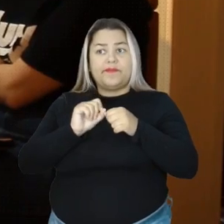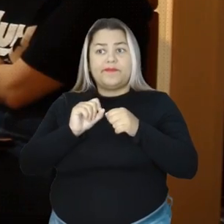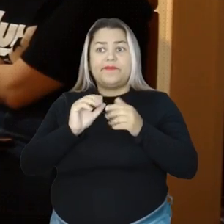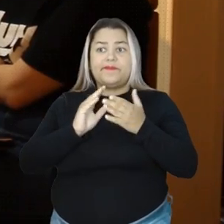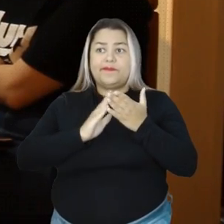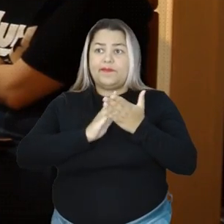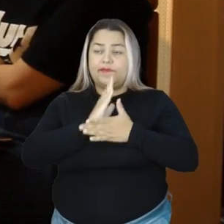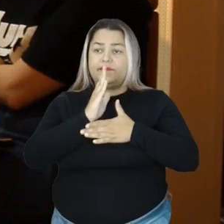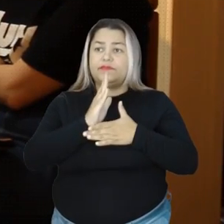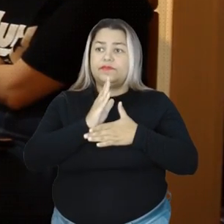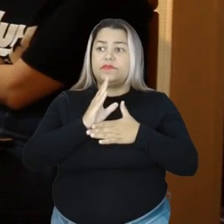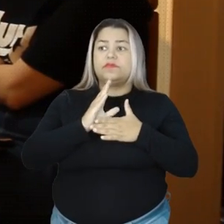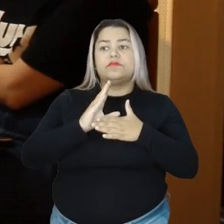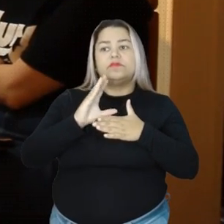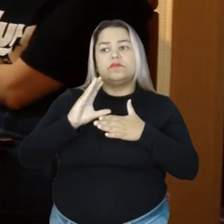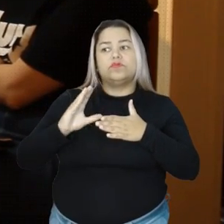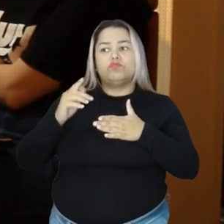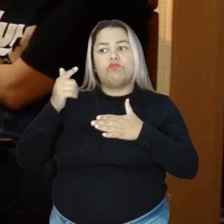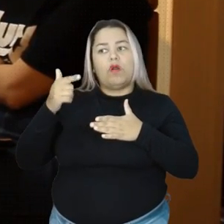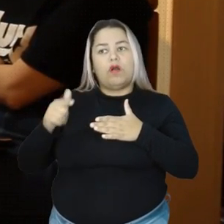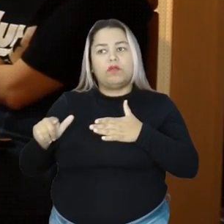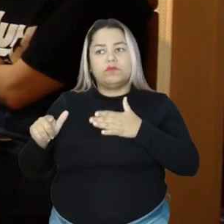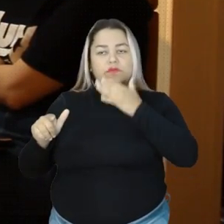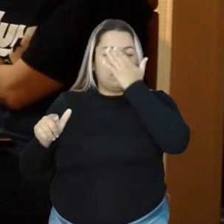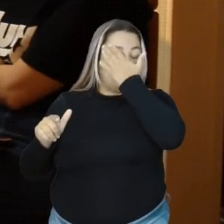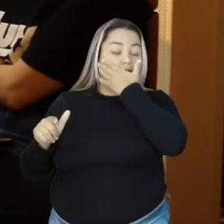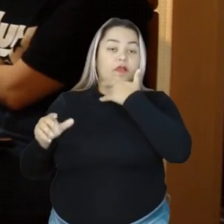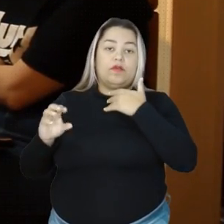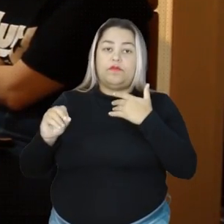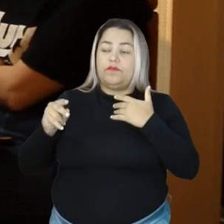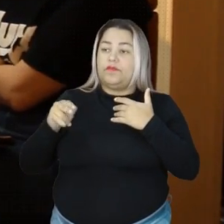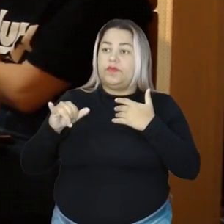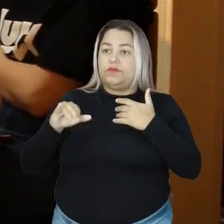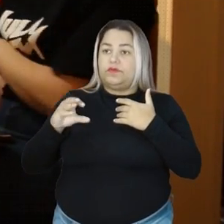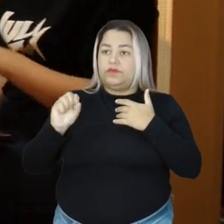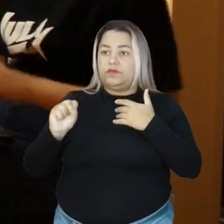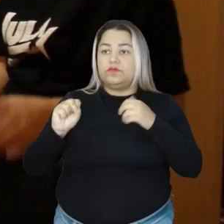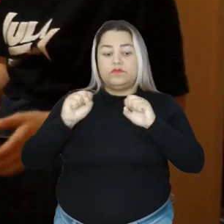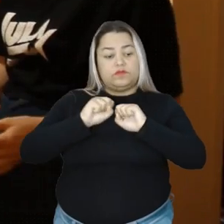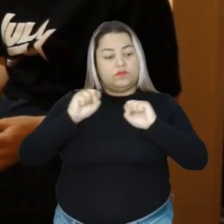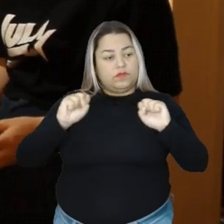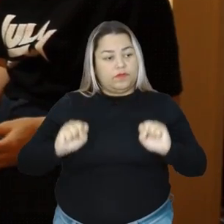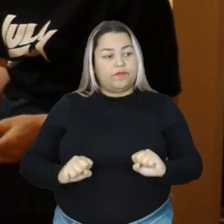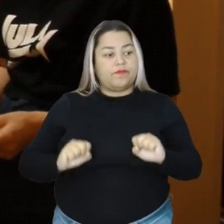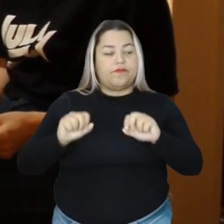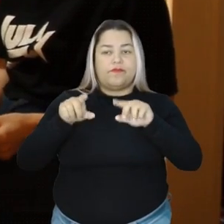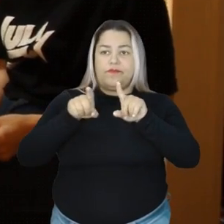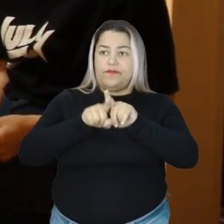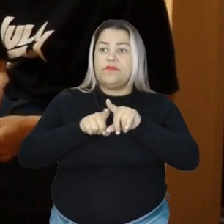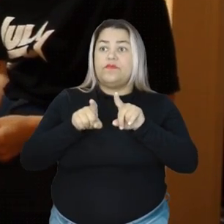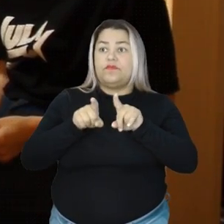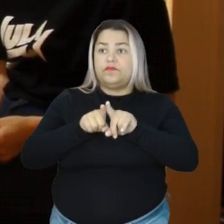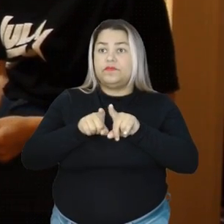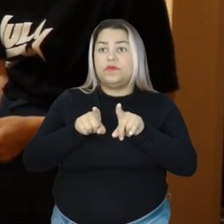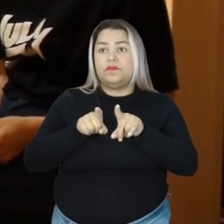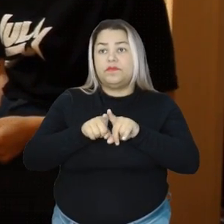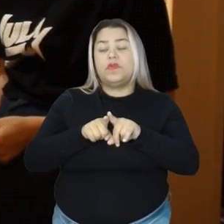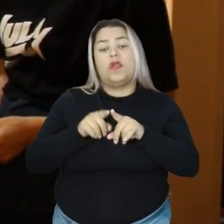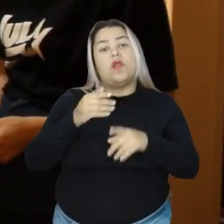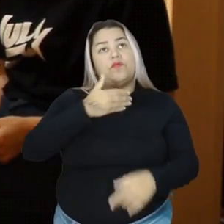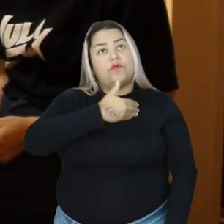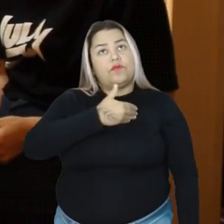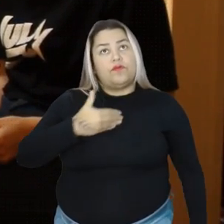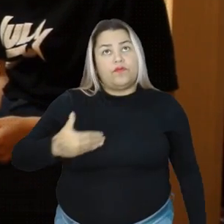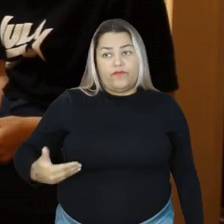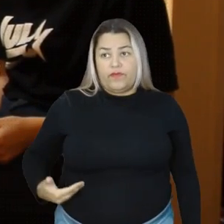no campo de oposição. Né? Oposição ao sistema, à ditadura, e oposição também ao governo.